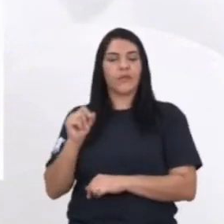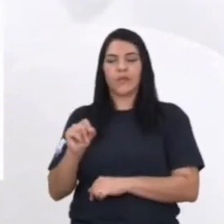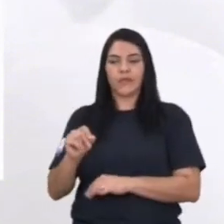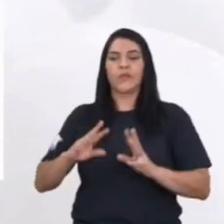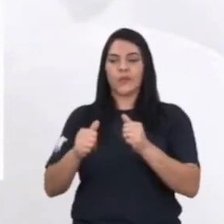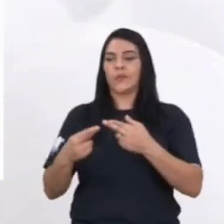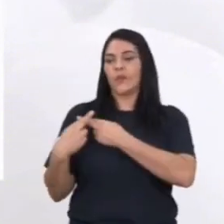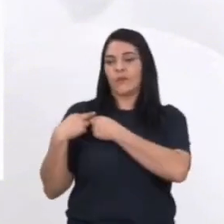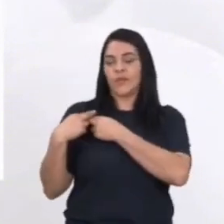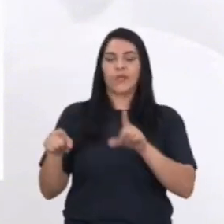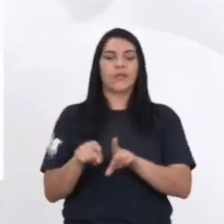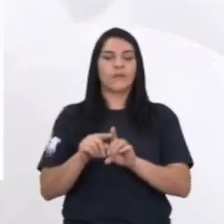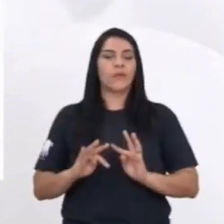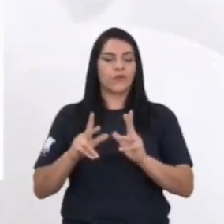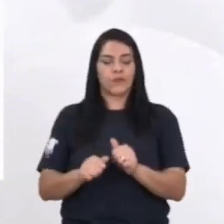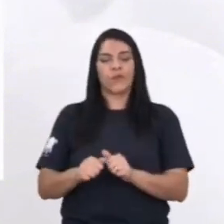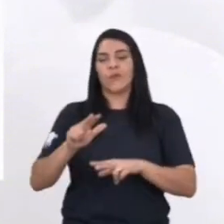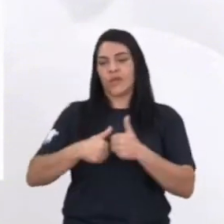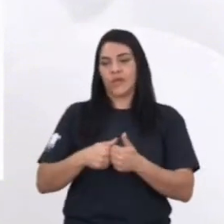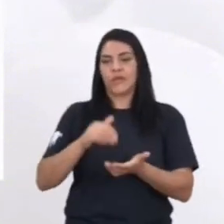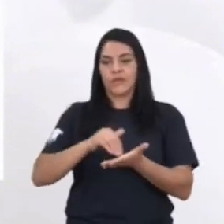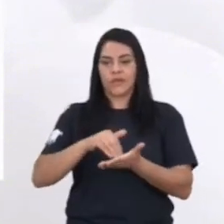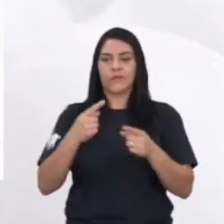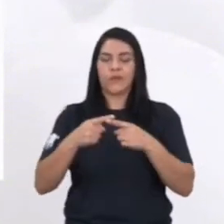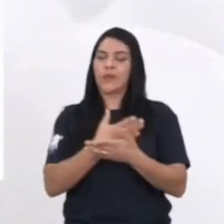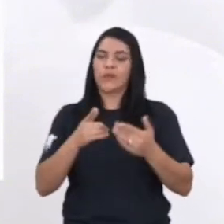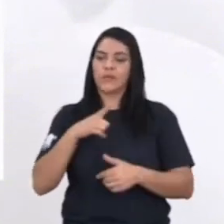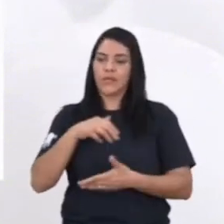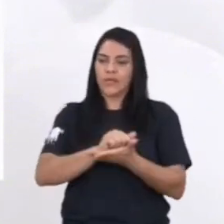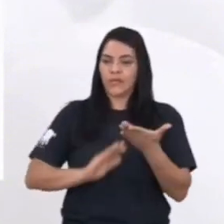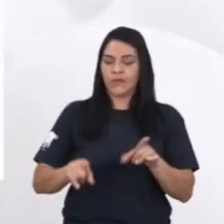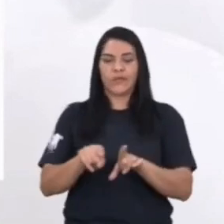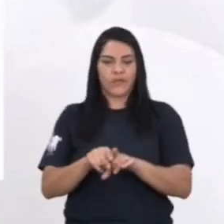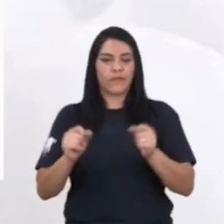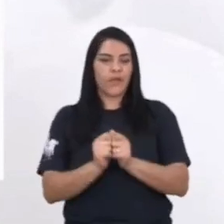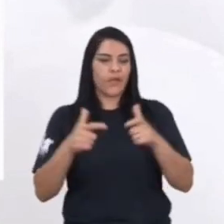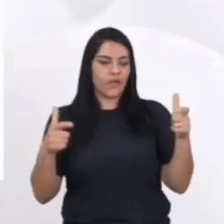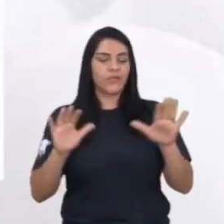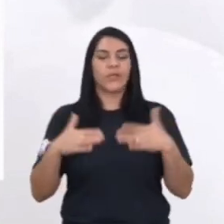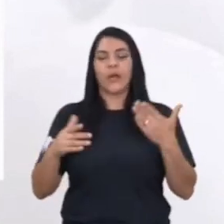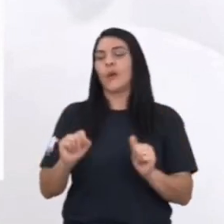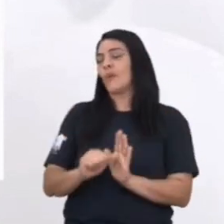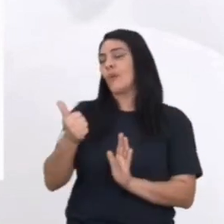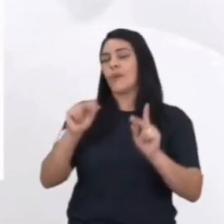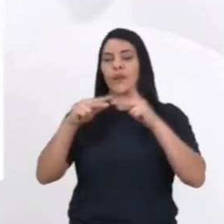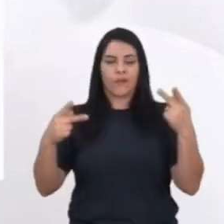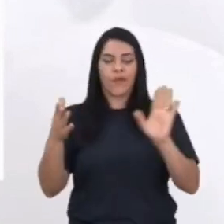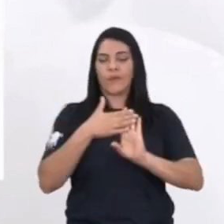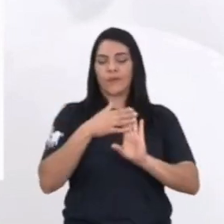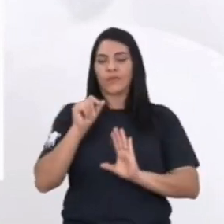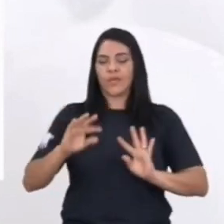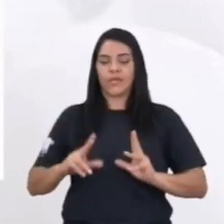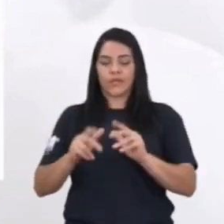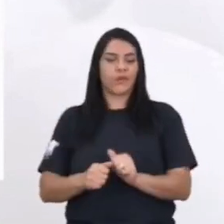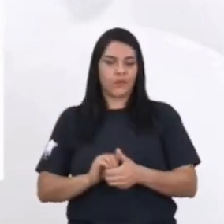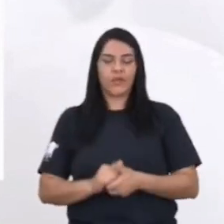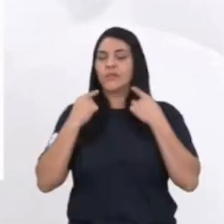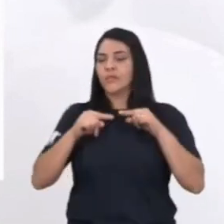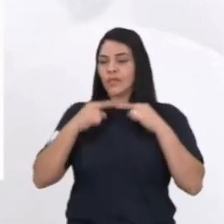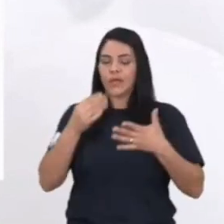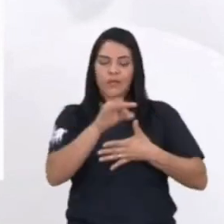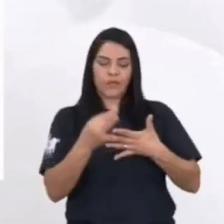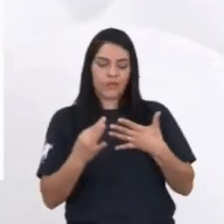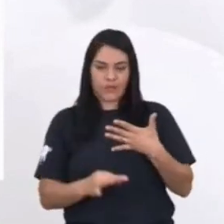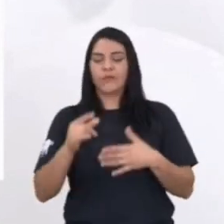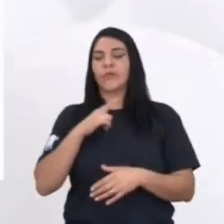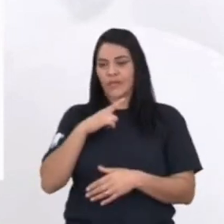outros compromissos, ou por parte da SEDUC, que a gente teria um volume de atividades discursivas para corrigir também grande, né? Então, no primeiro bimestre, a nossa proposta é que essas questões discursivas sejam corrigidas por um